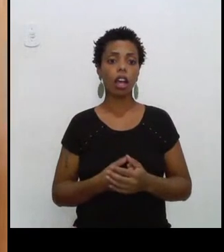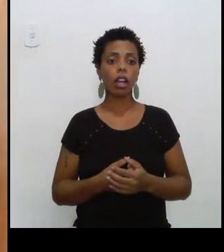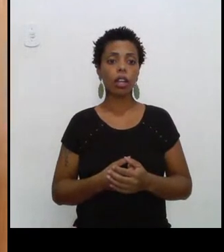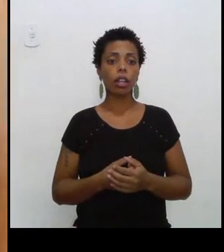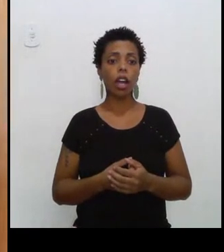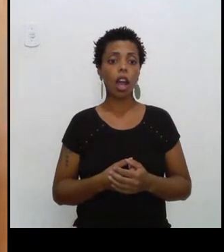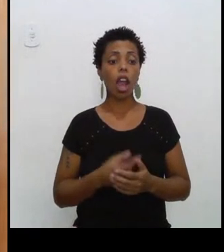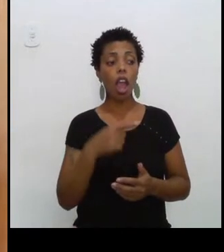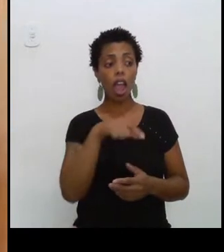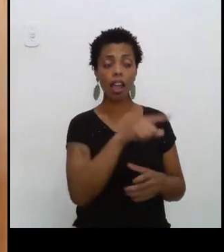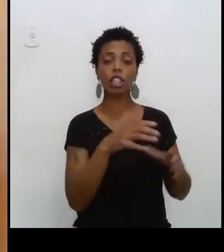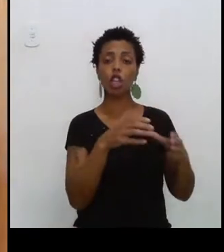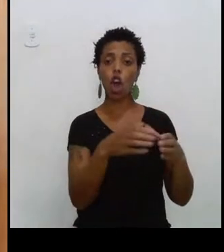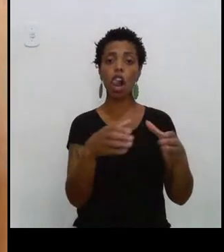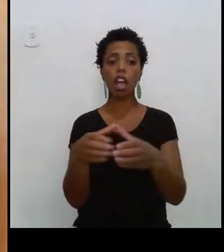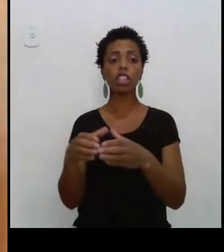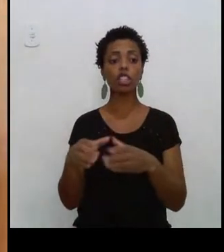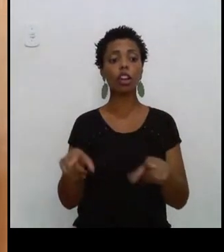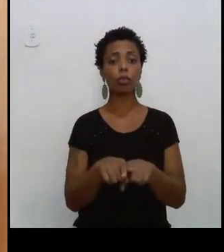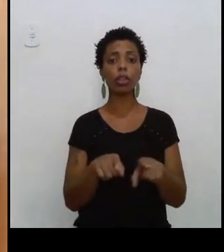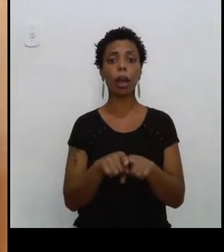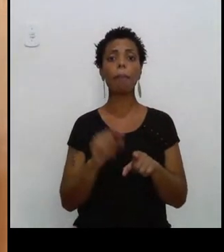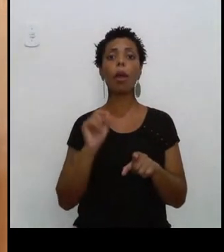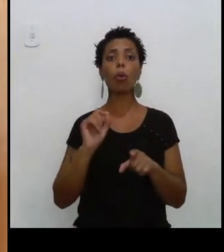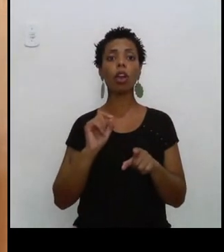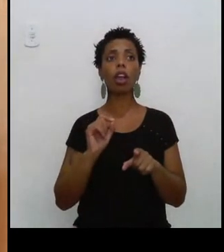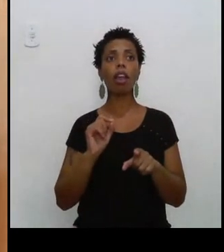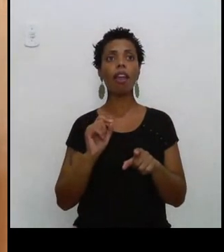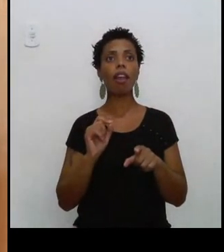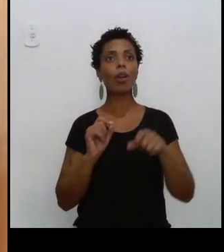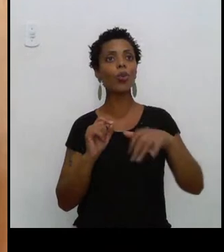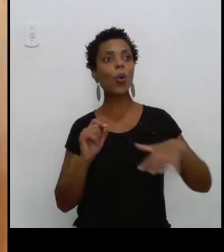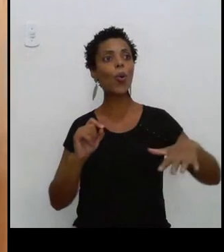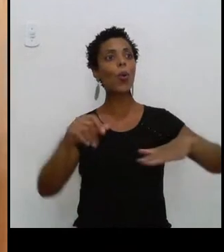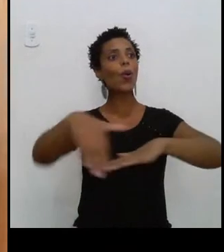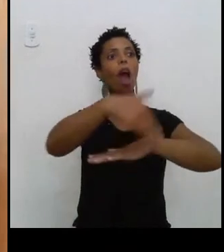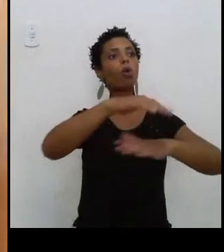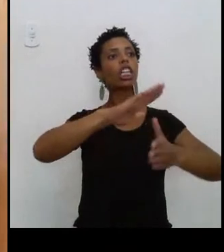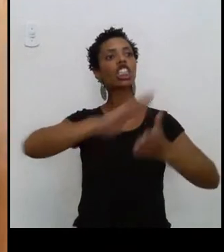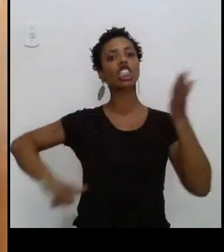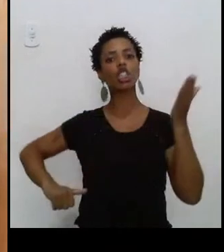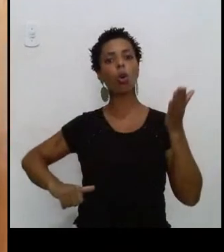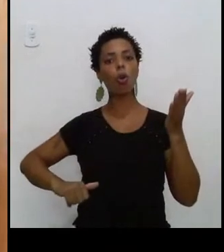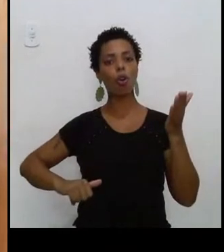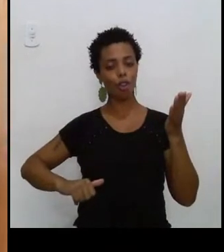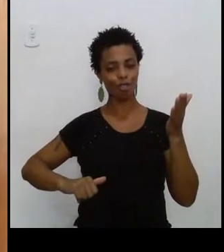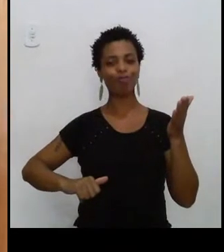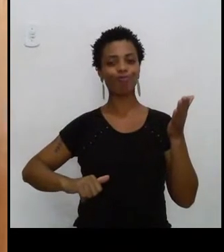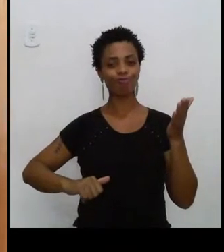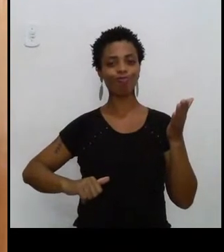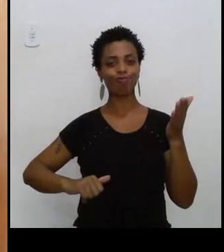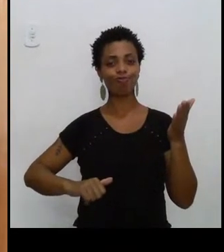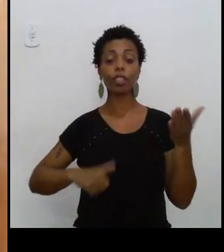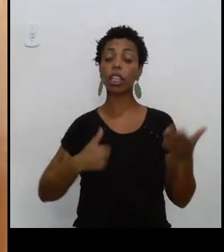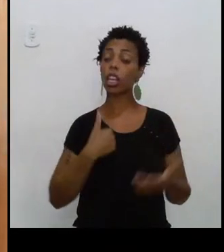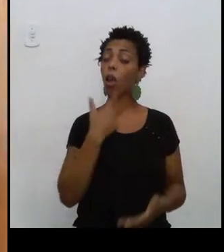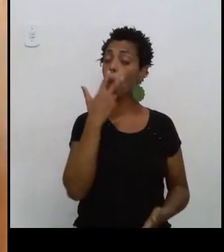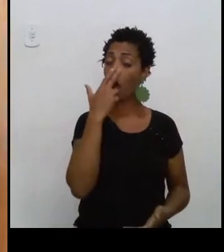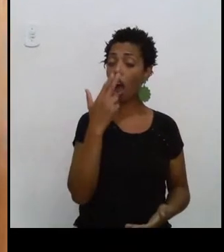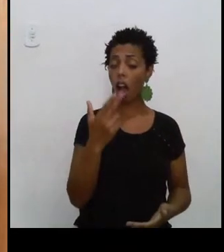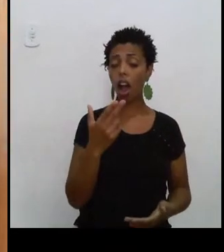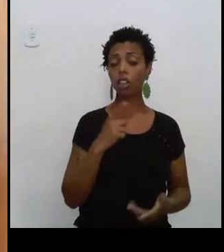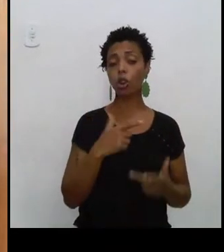Bessi deve ser fácil pública e aí E ai ai ai ai que eu não sou lamento retirar o